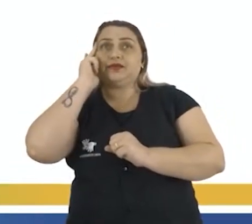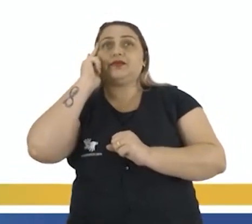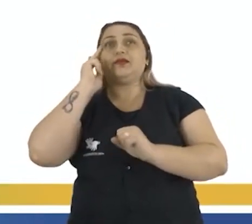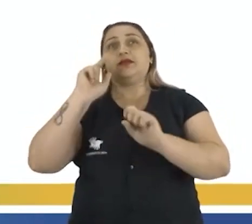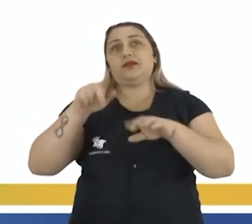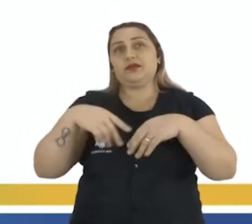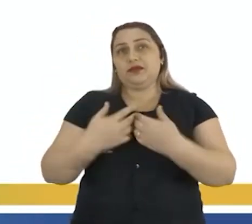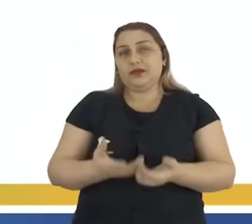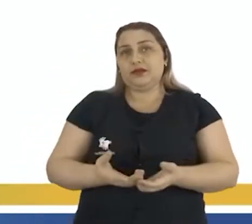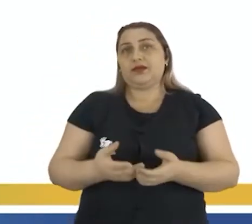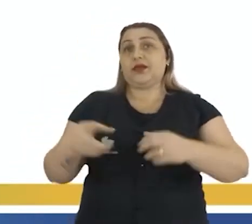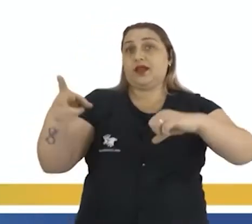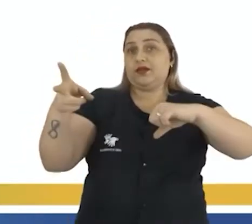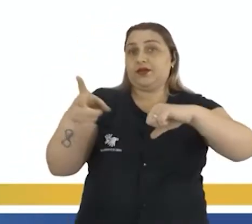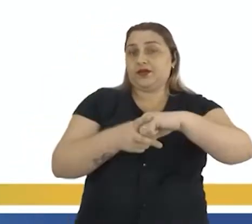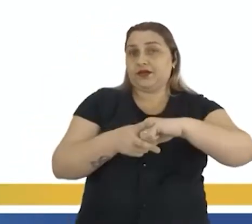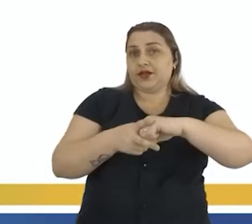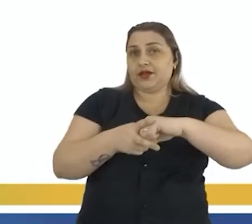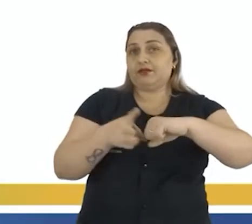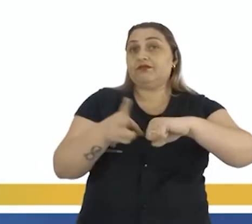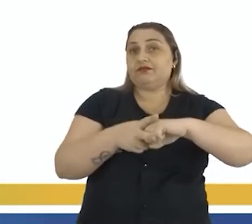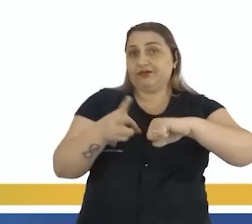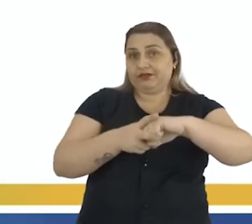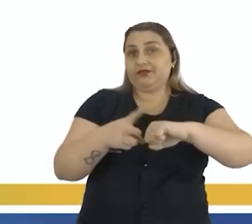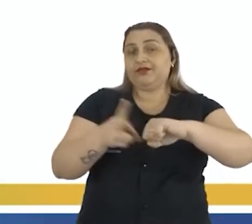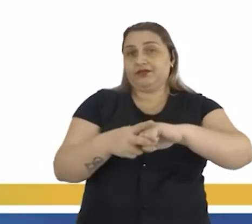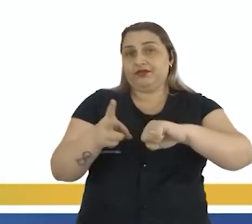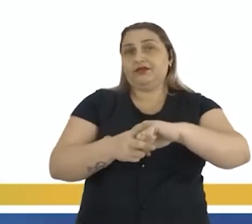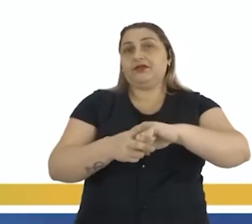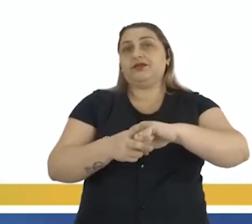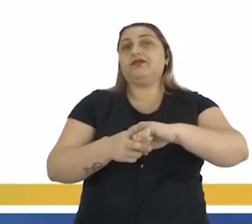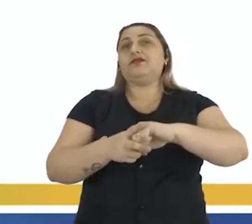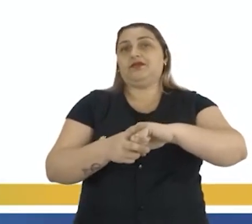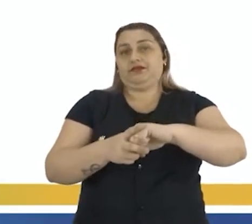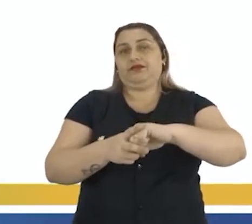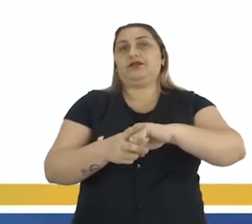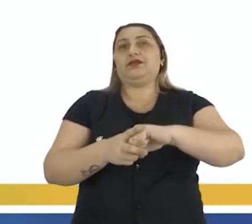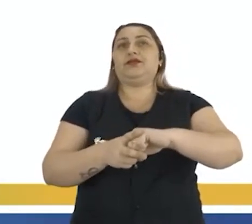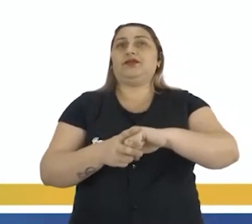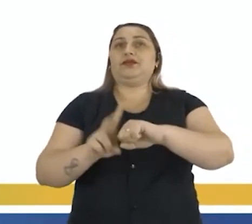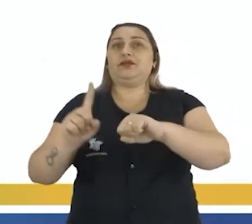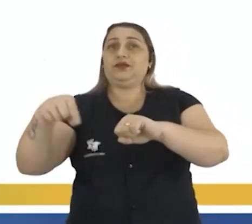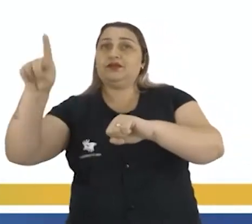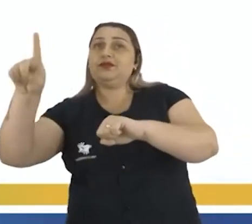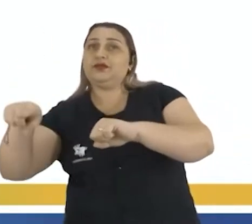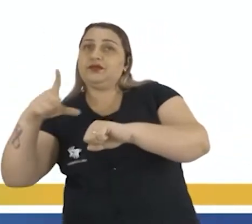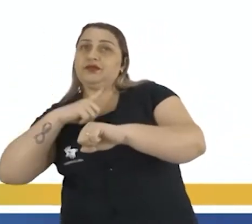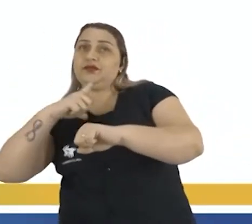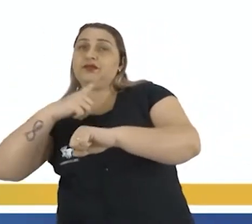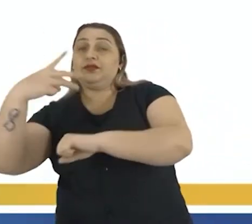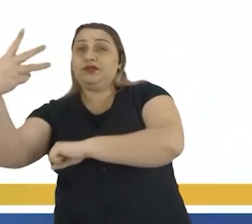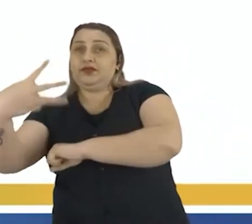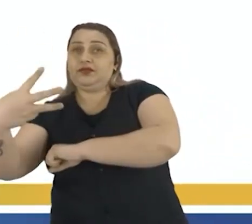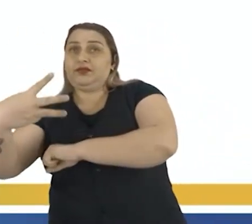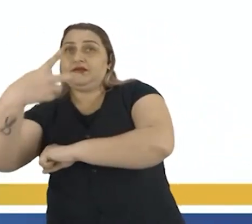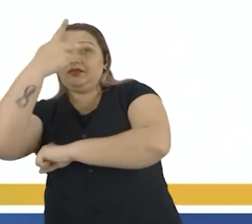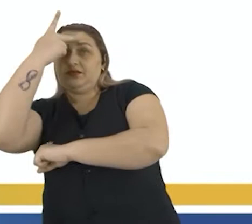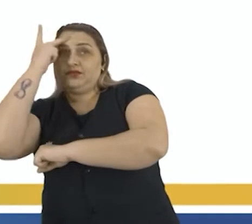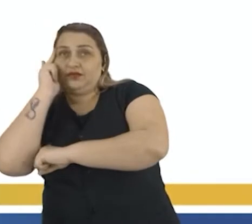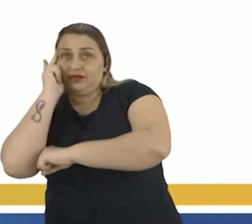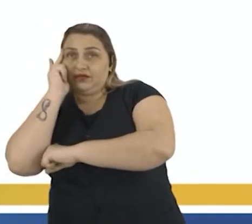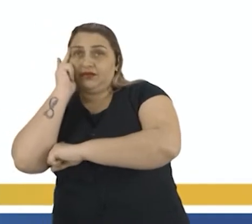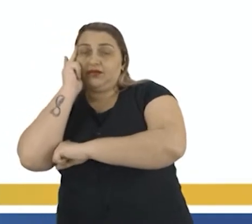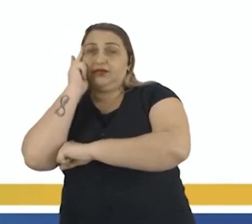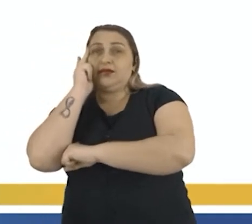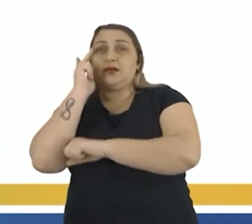ação ocorre no exato momento em que o fato é narrado. E o pôde, que está dizendo que a